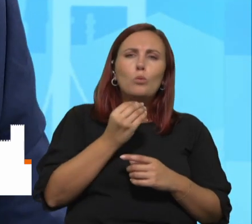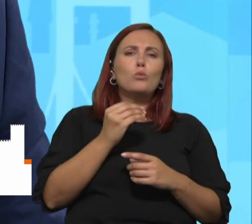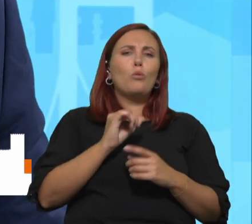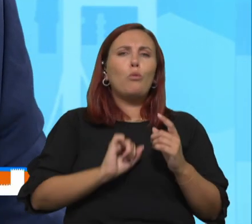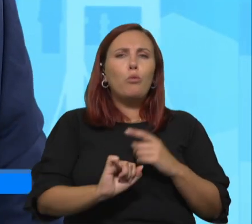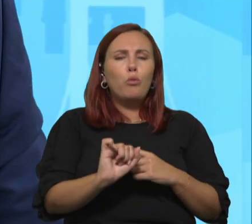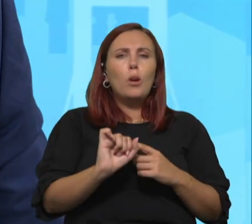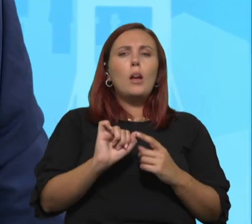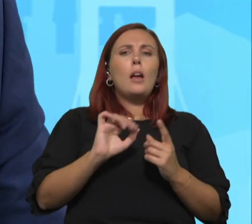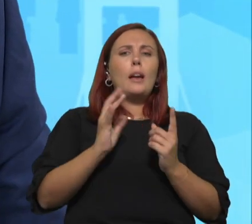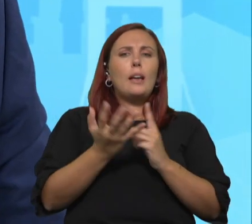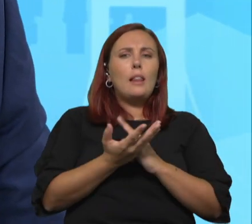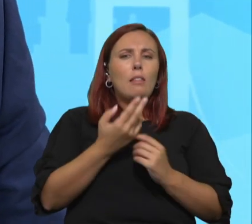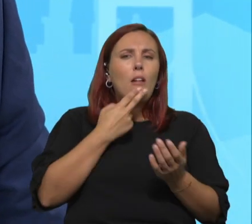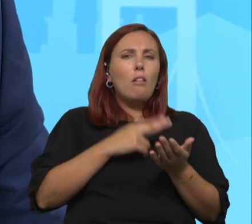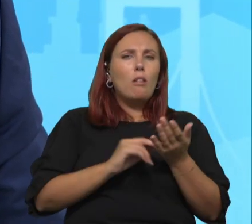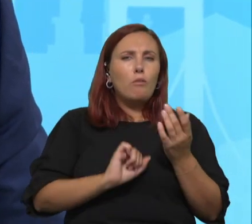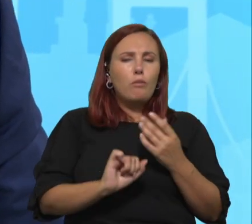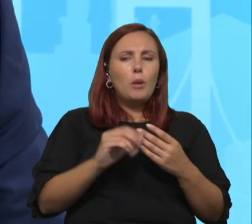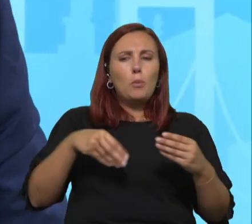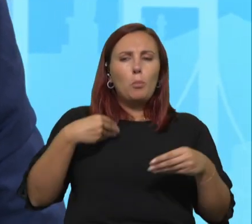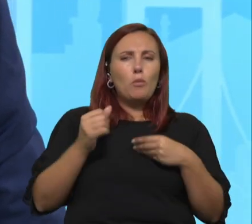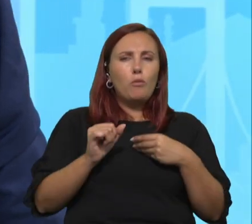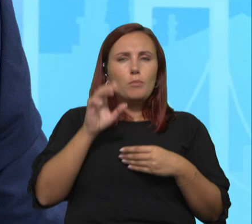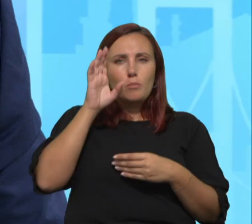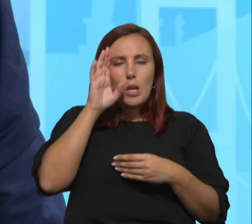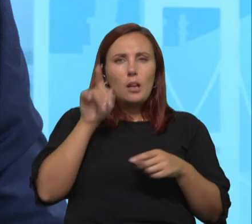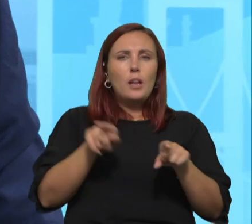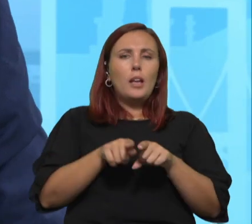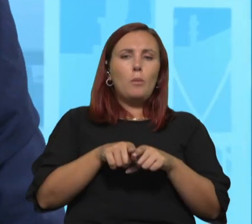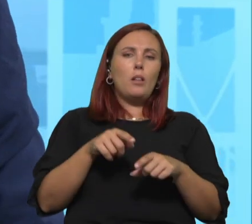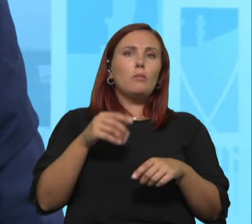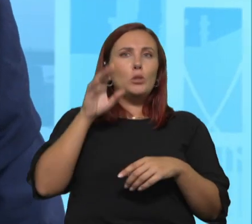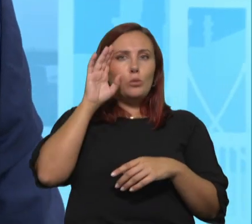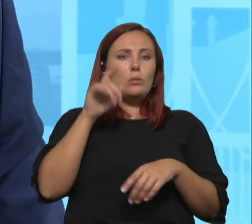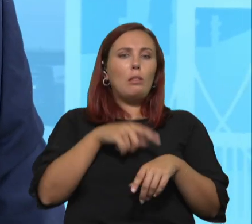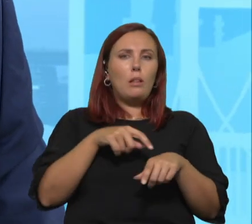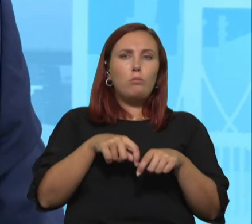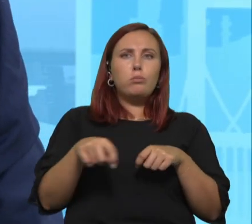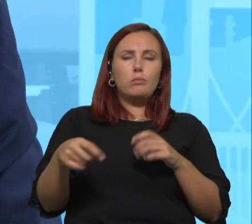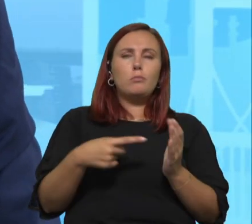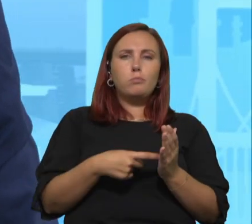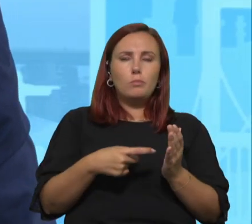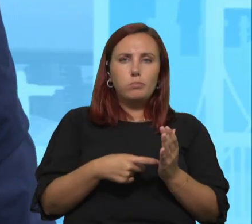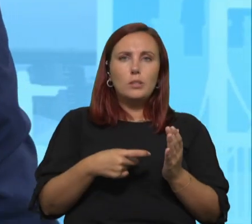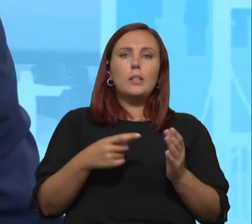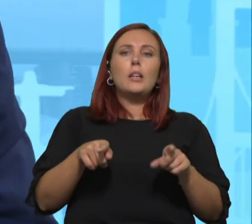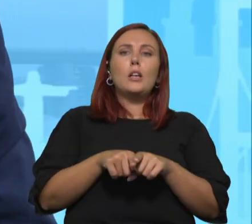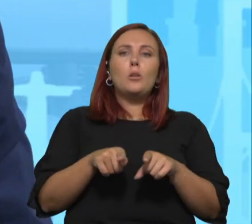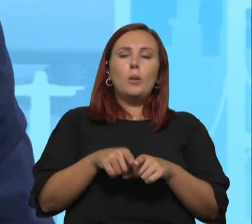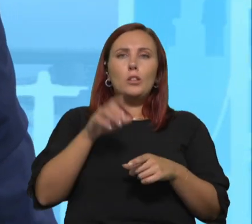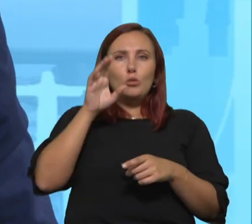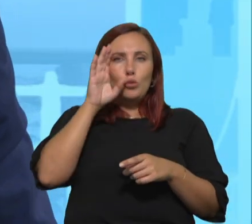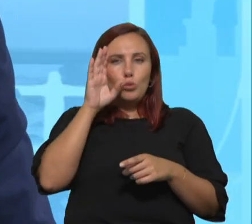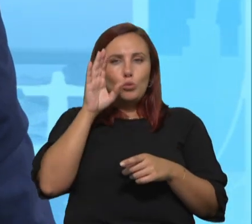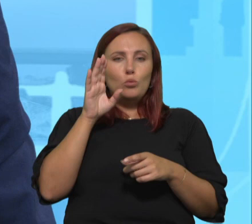suas preocupações, uma escuta para a qual é necessário tempo, uma escuta que tem de acontecer a partir dos